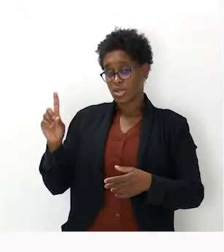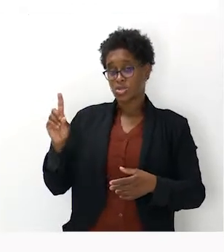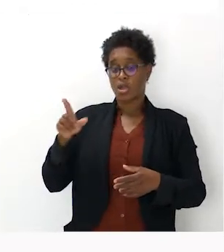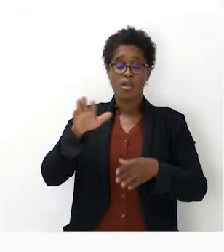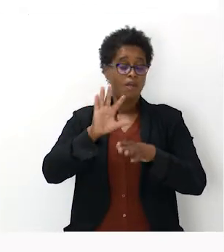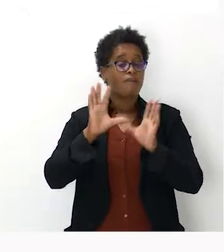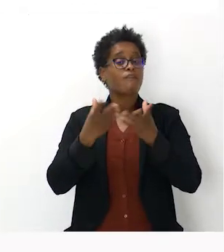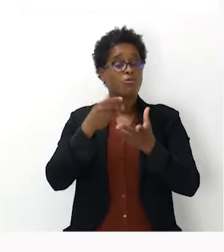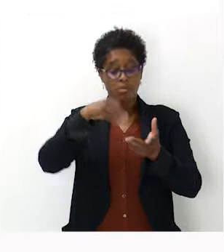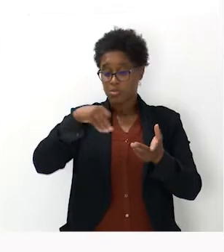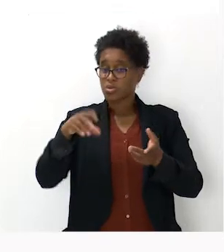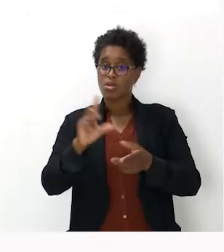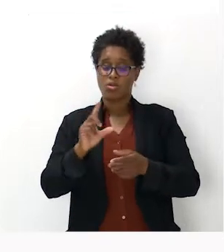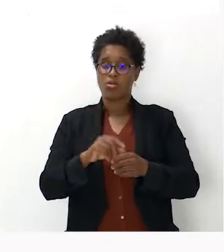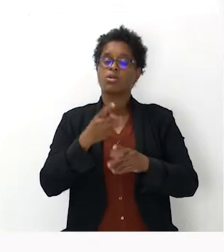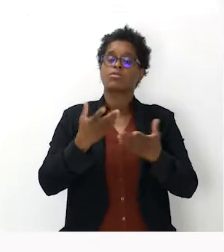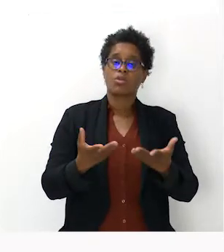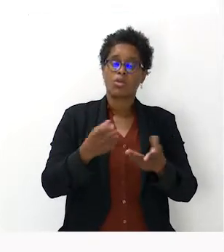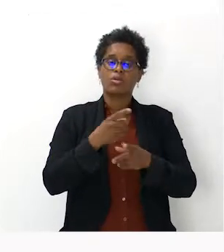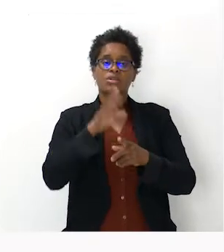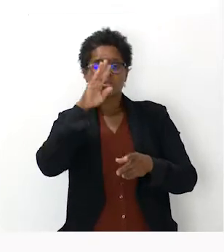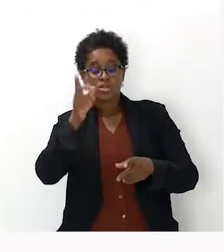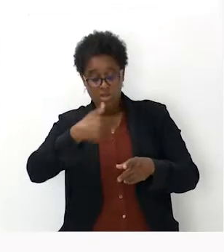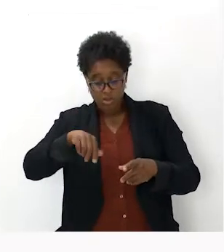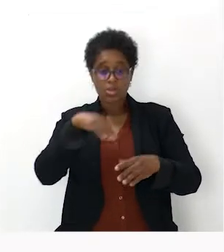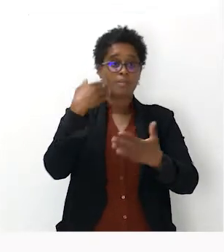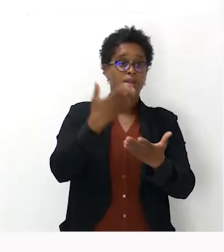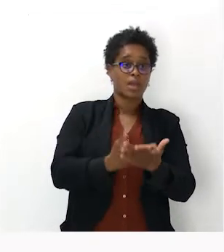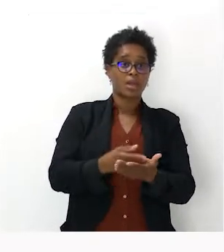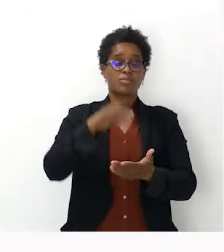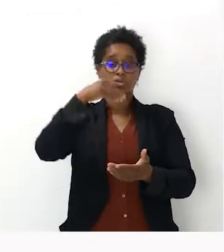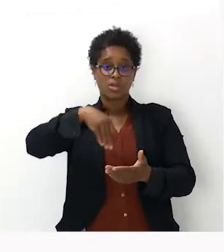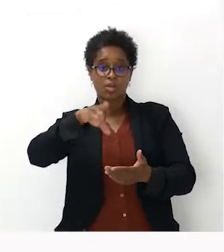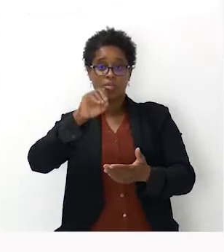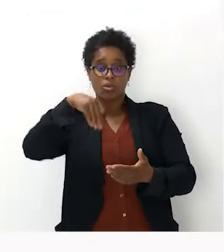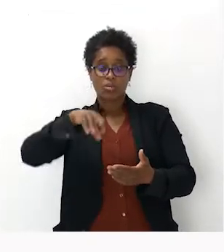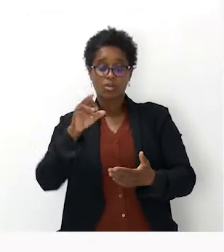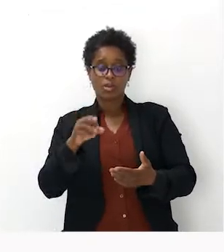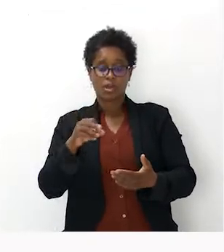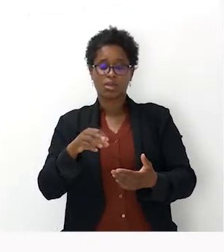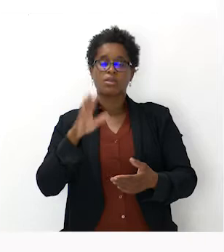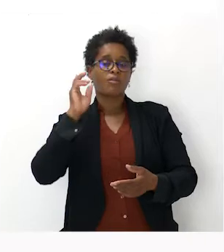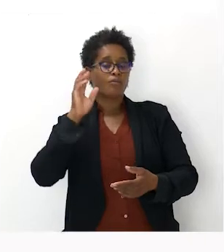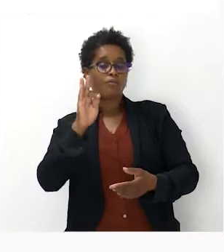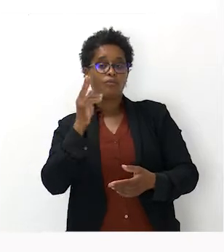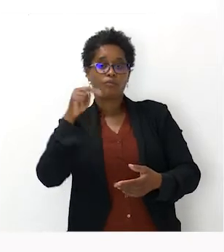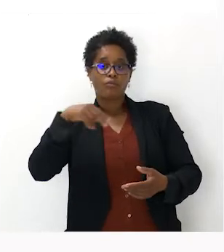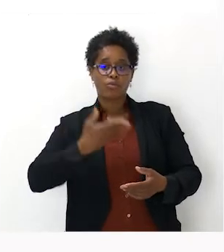forma uma proporção. Pois, se nós aplicarmos a propriedade fundamental da